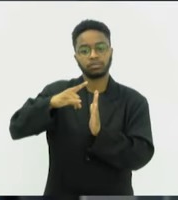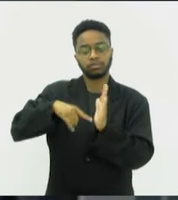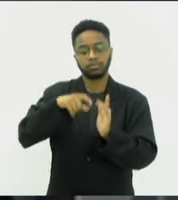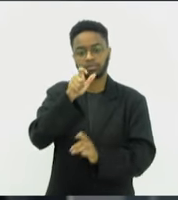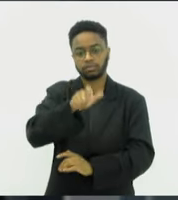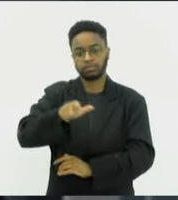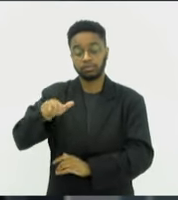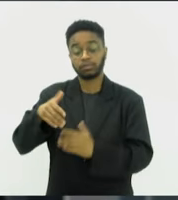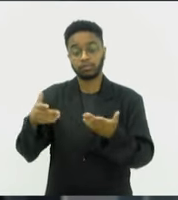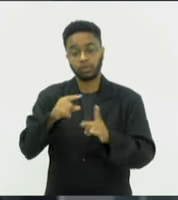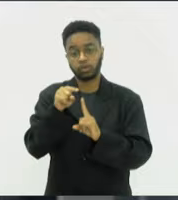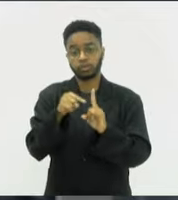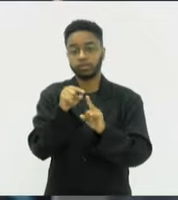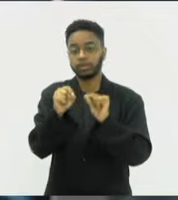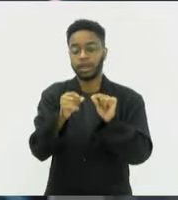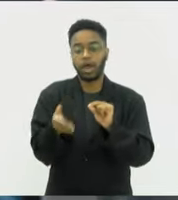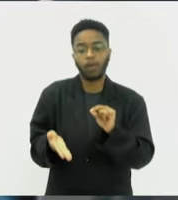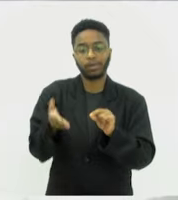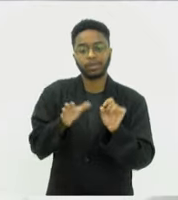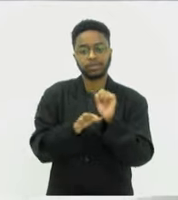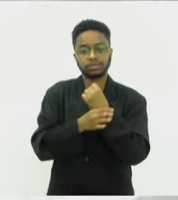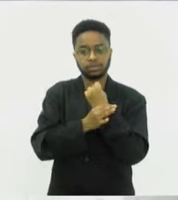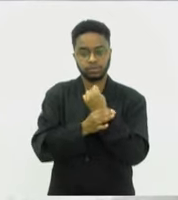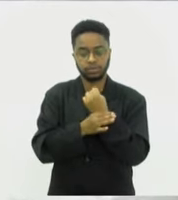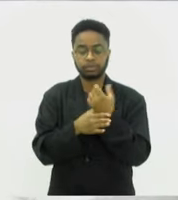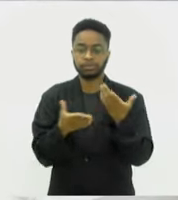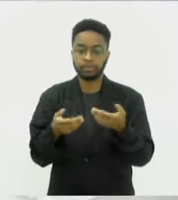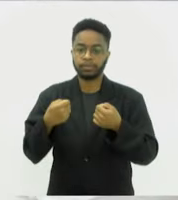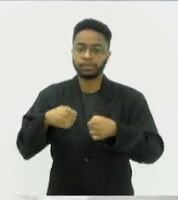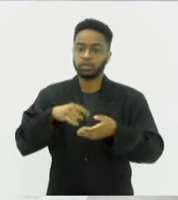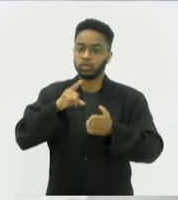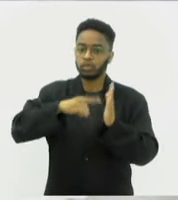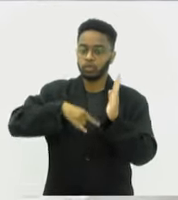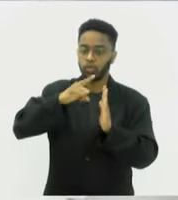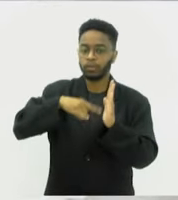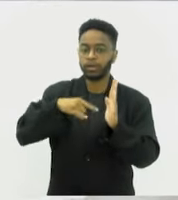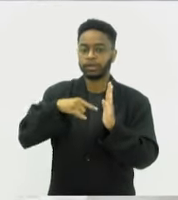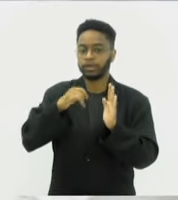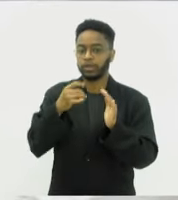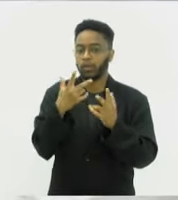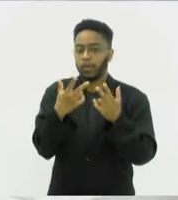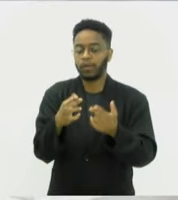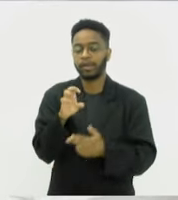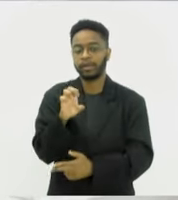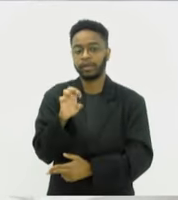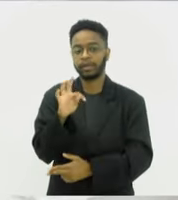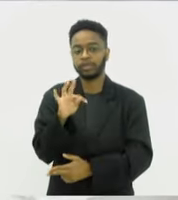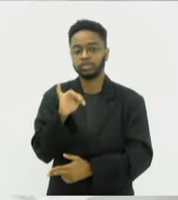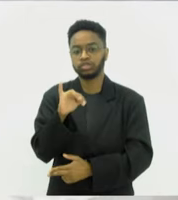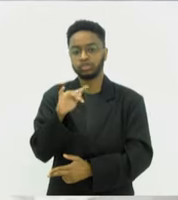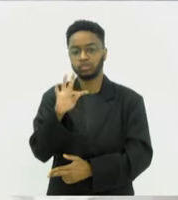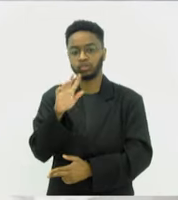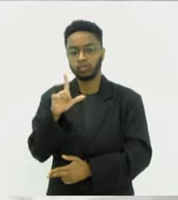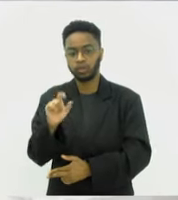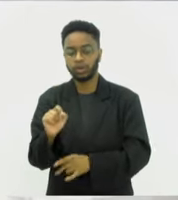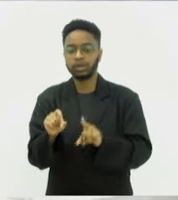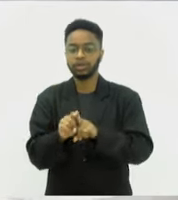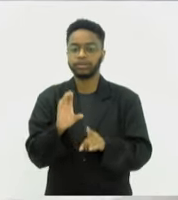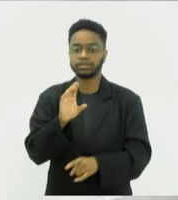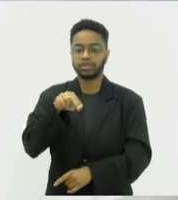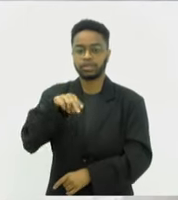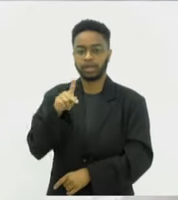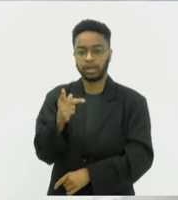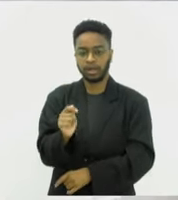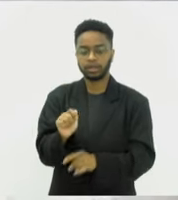é ampliar a segurança nas aplicações. Documentos digitais, como o e-título, CNH digital e RG digital, já são